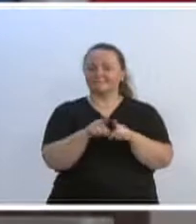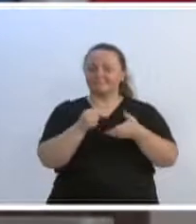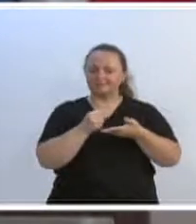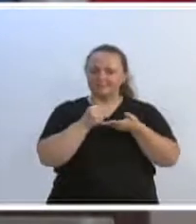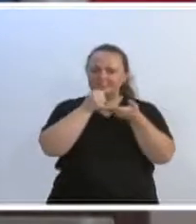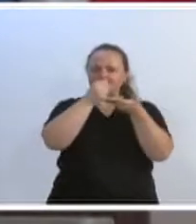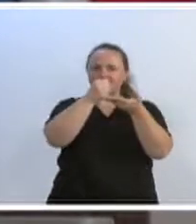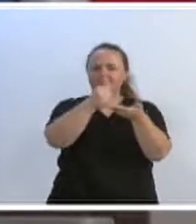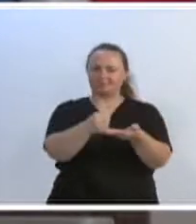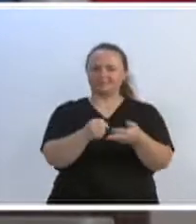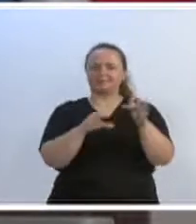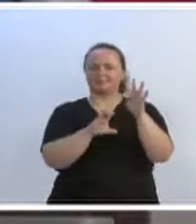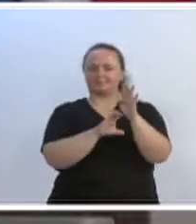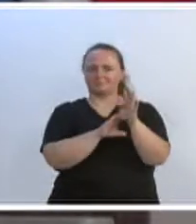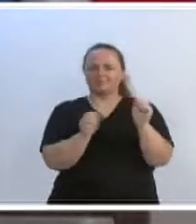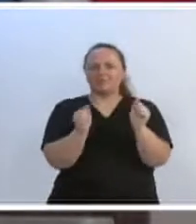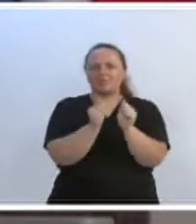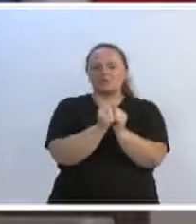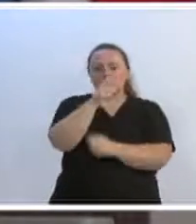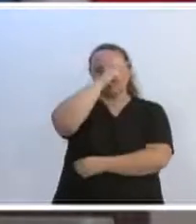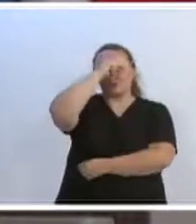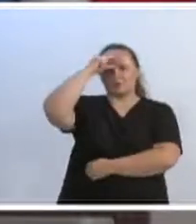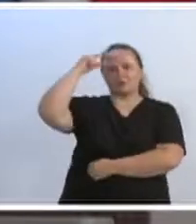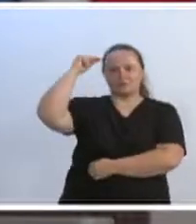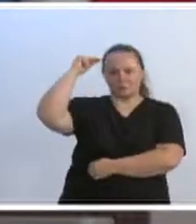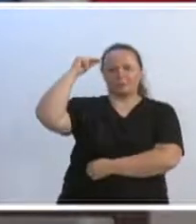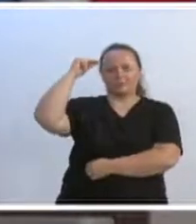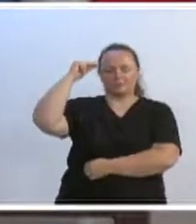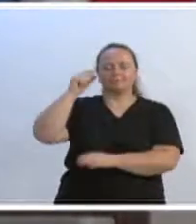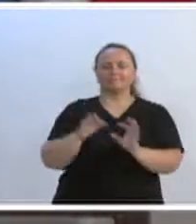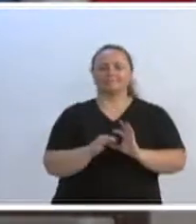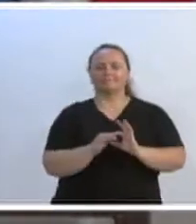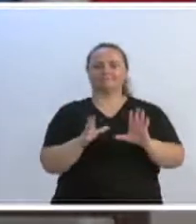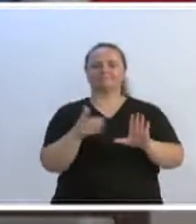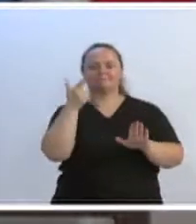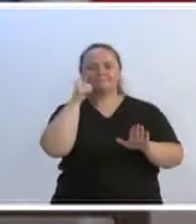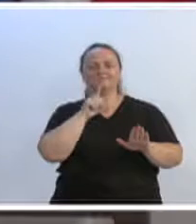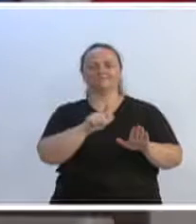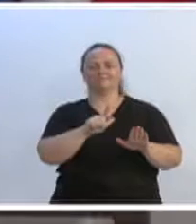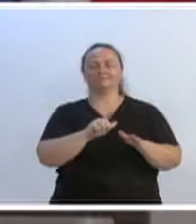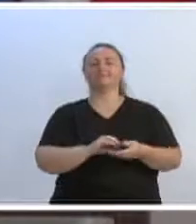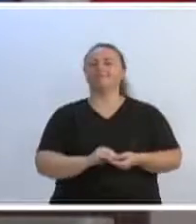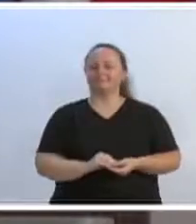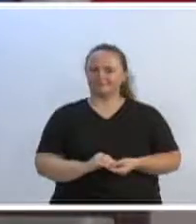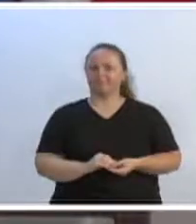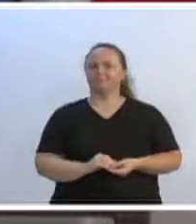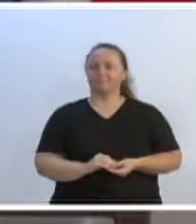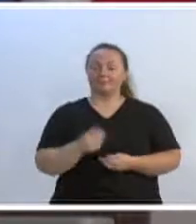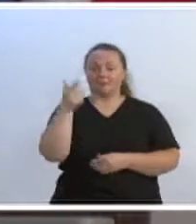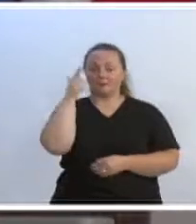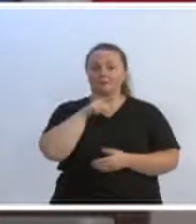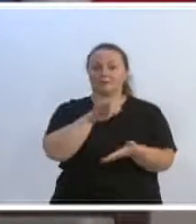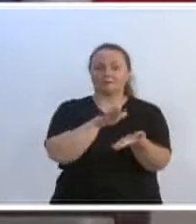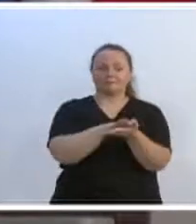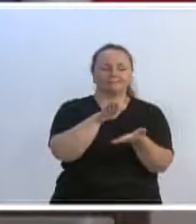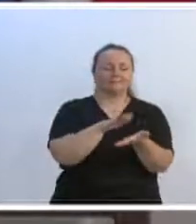comunidade passaram a fazer a análise, a interpretação e emitir pareceres em relação à